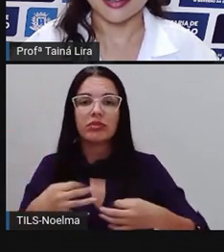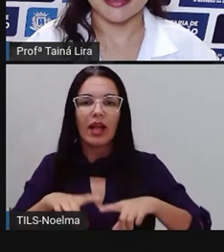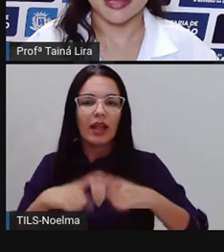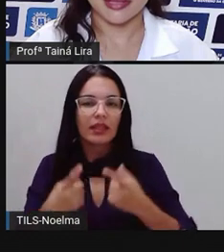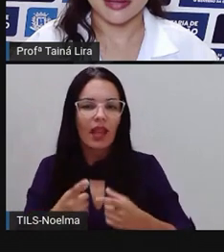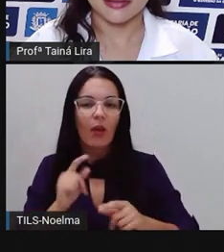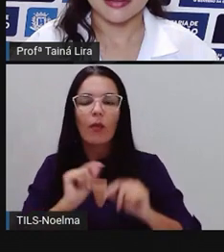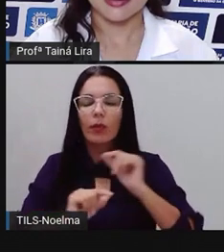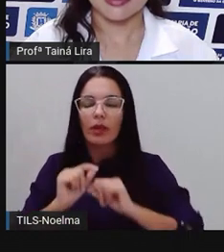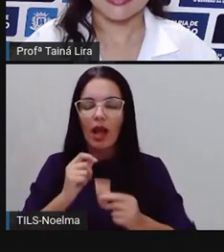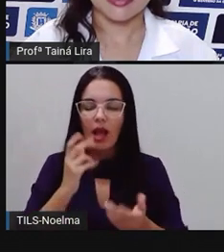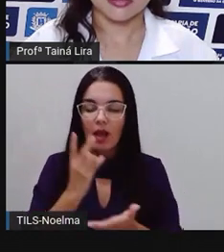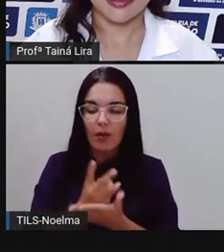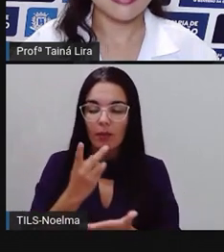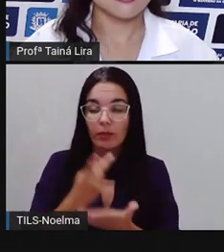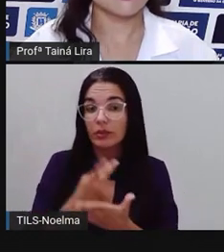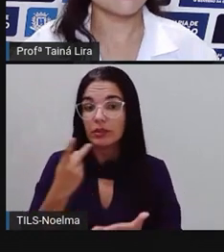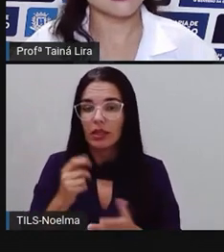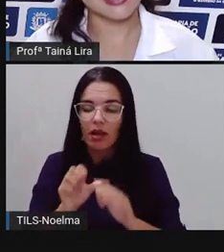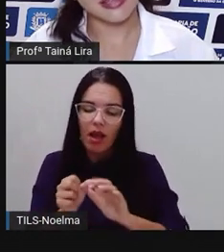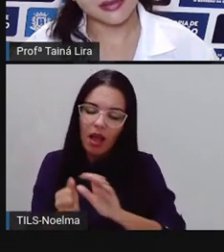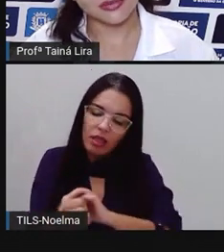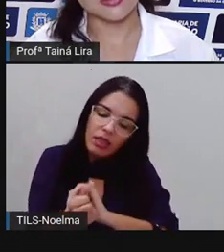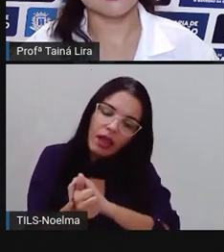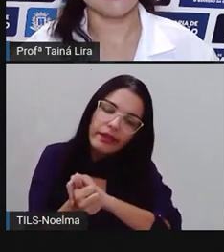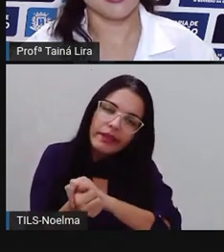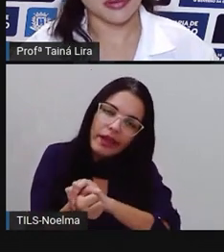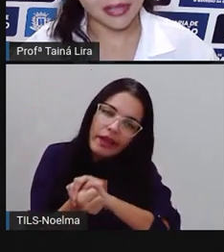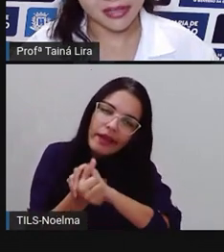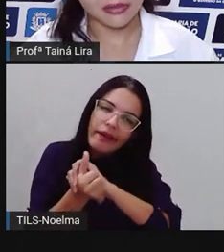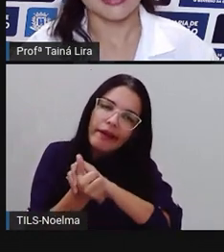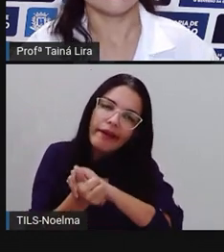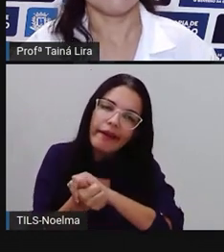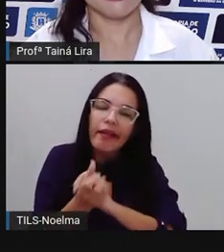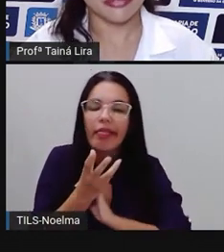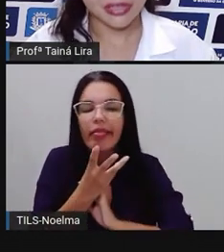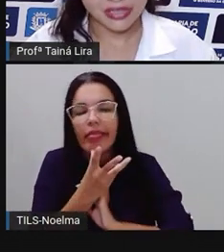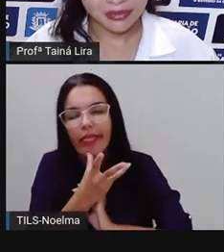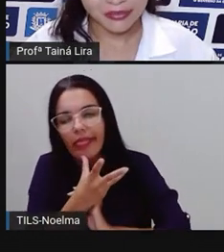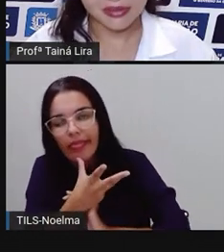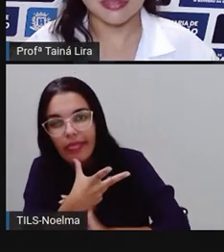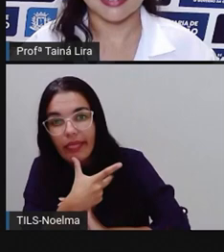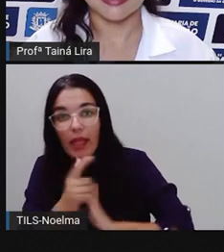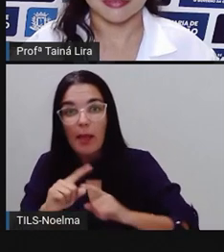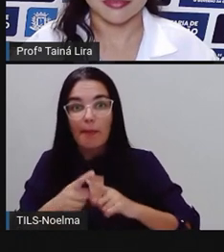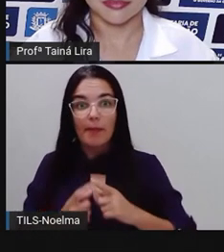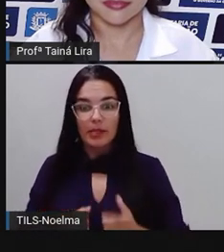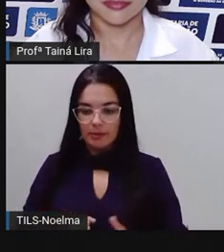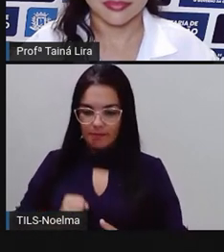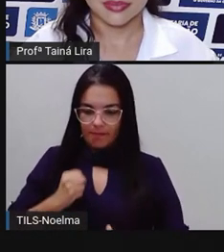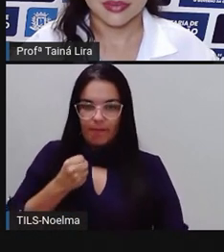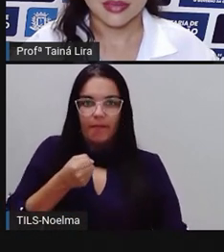pôs-se a caminhar com seus passinhos lentos, porém firmes.